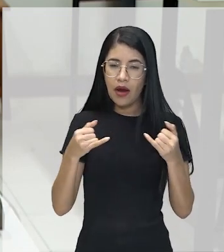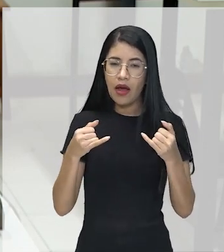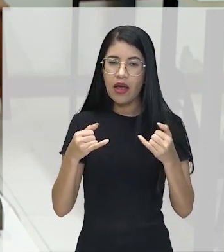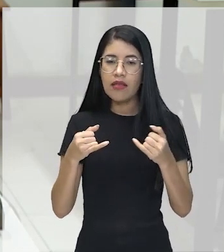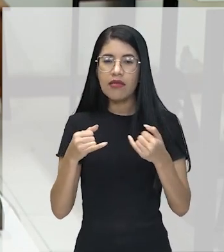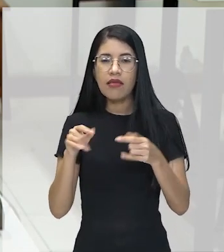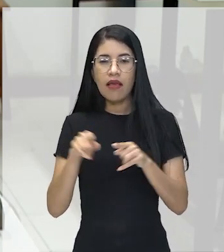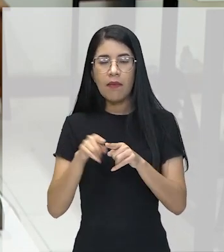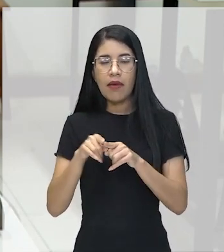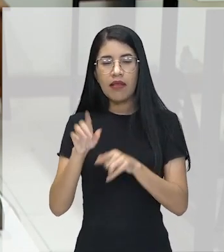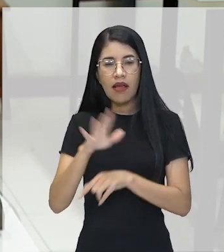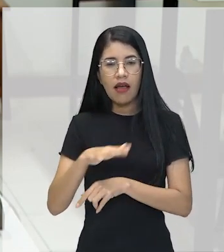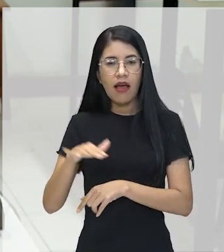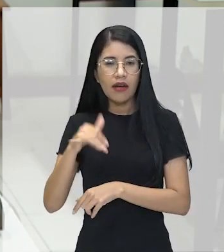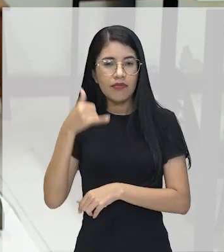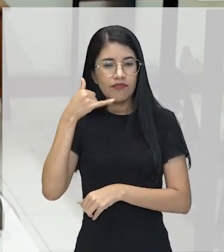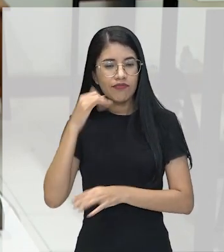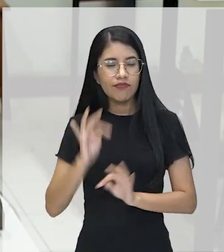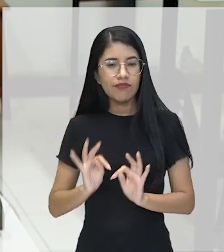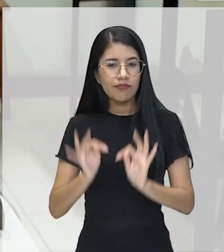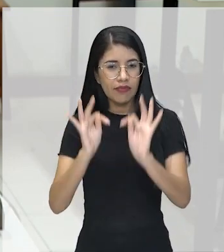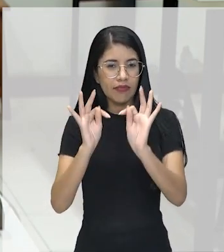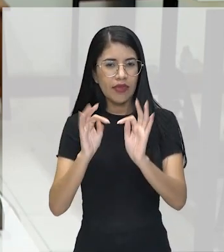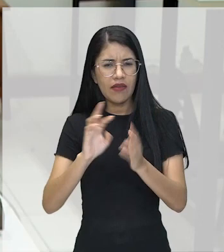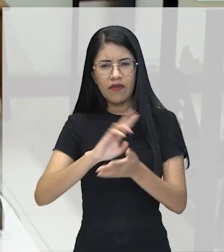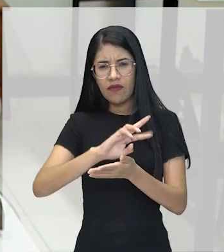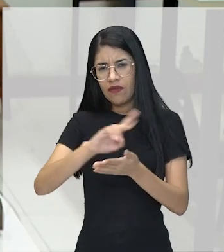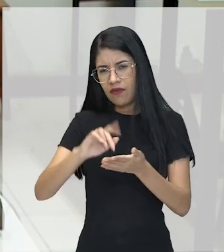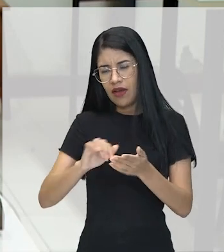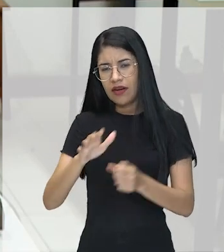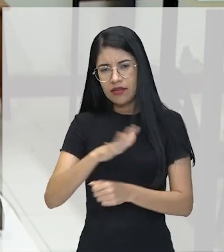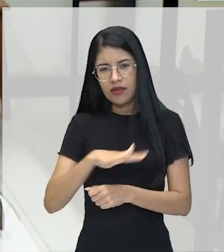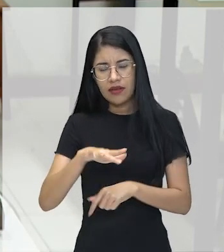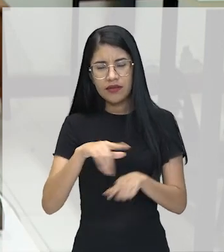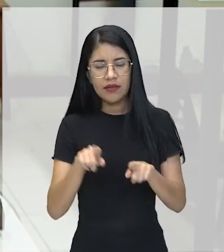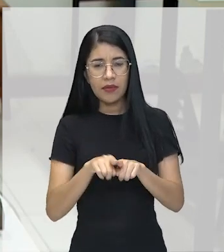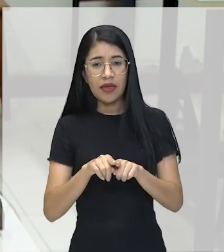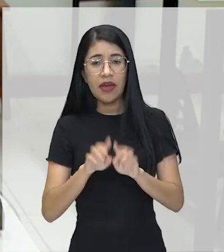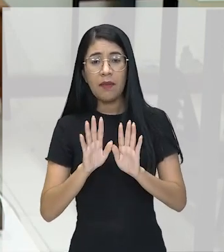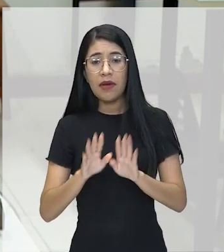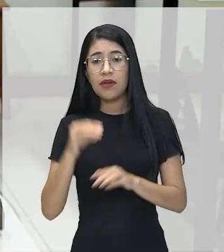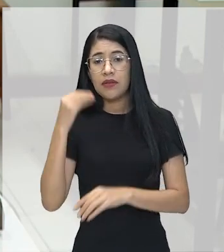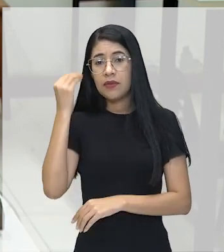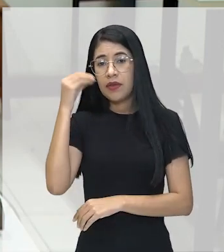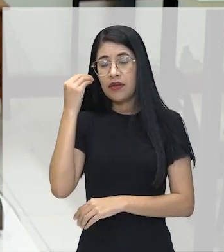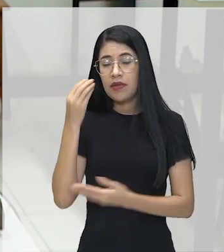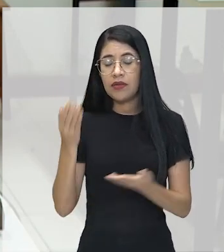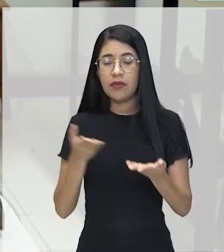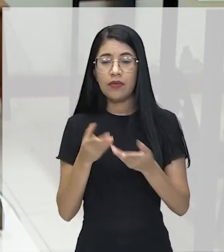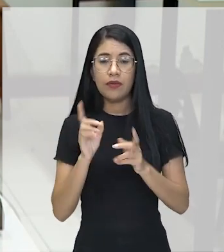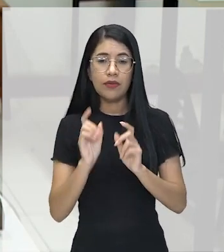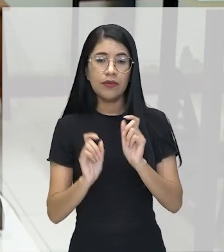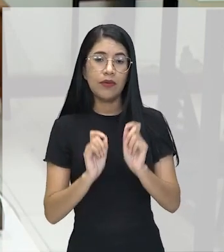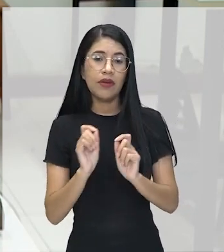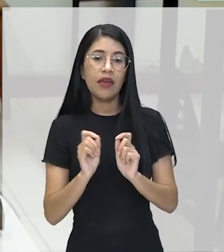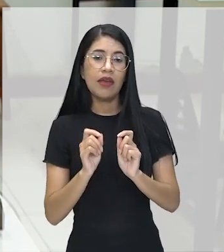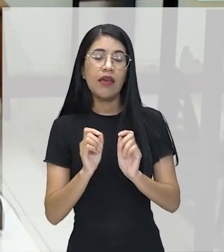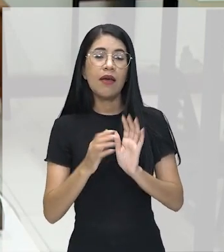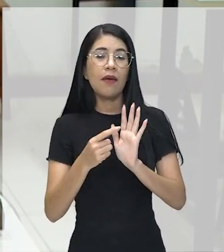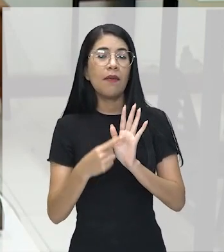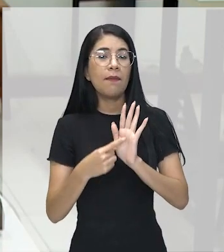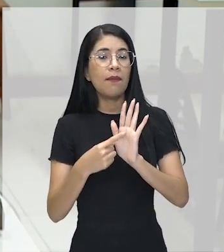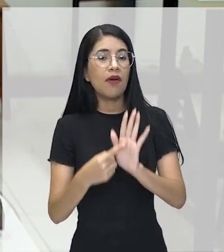telecomunicações, em vários fenômenos do dia a dia. Mas vamos fazer um experimento hoje, no qual nós vamos mostrar